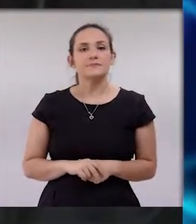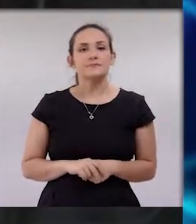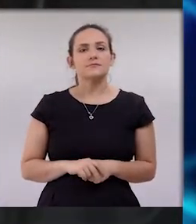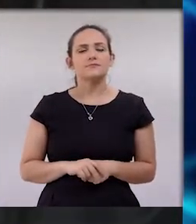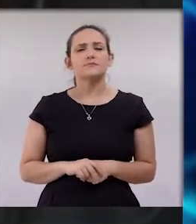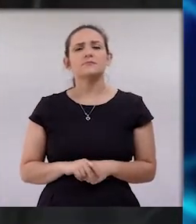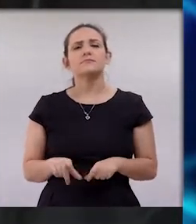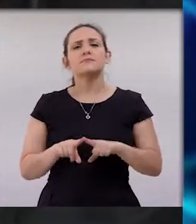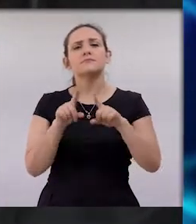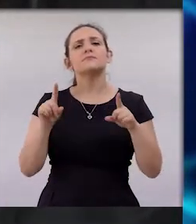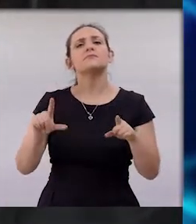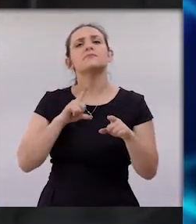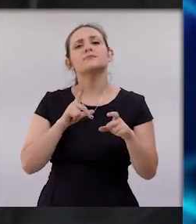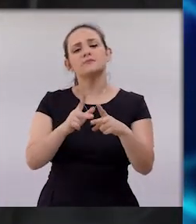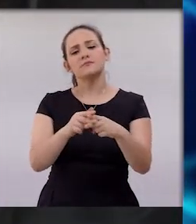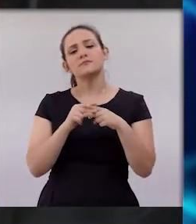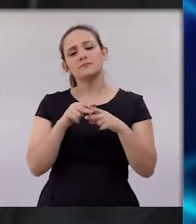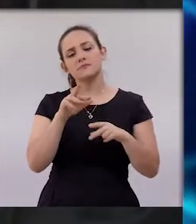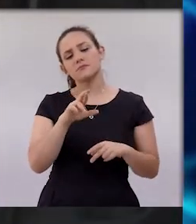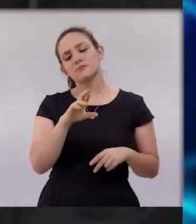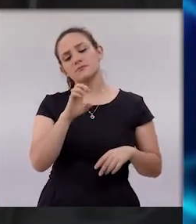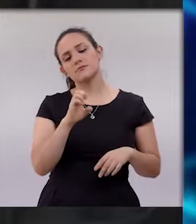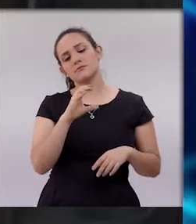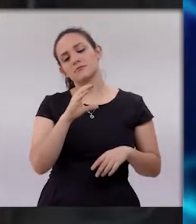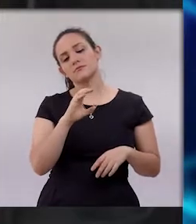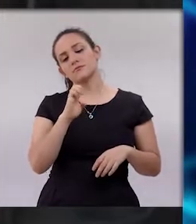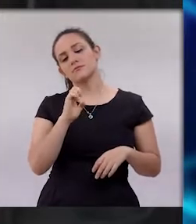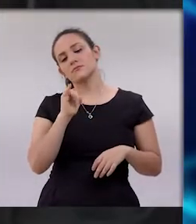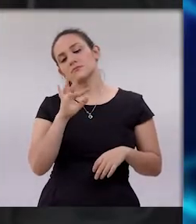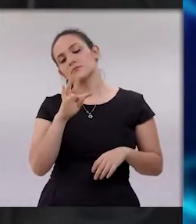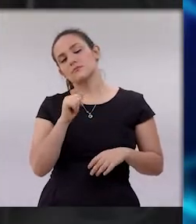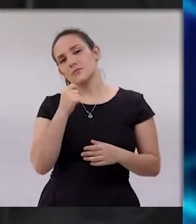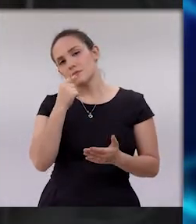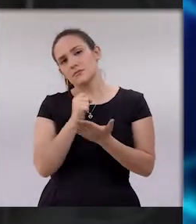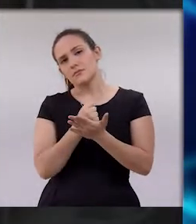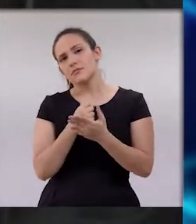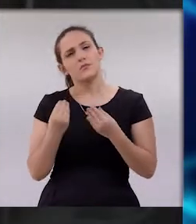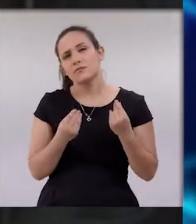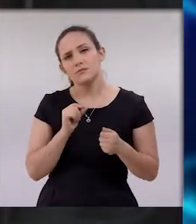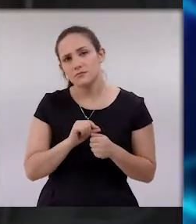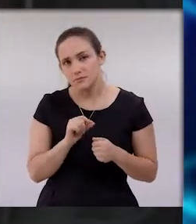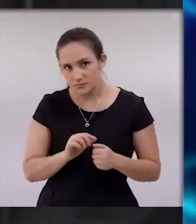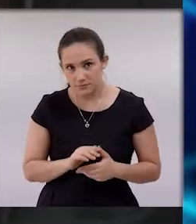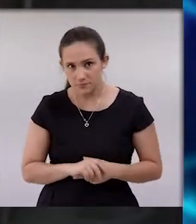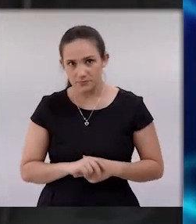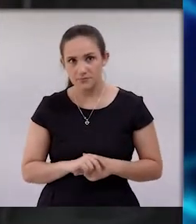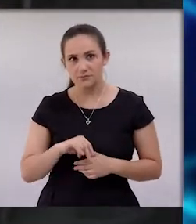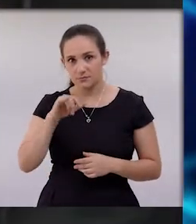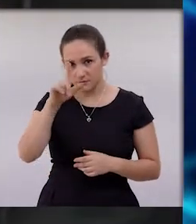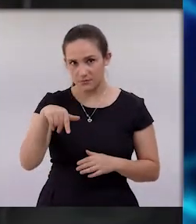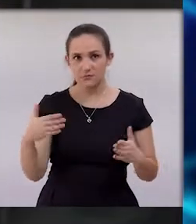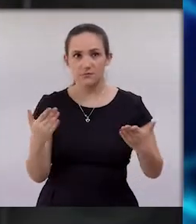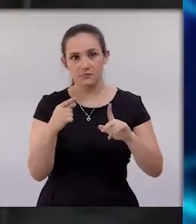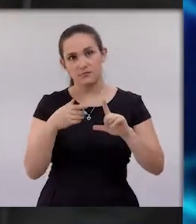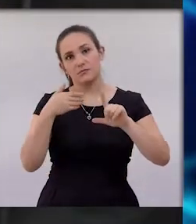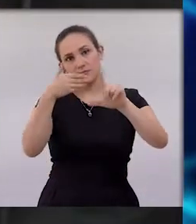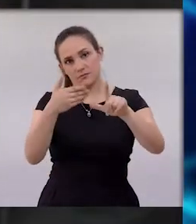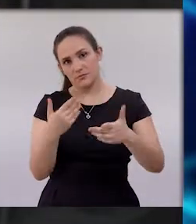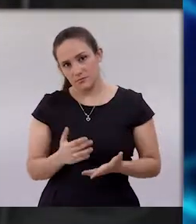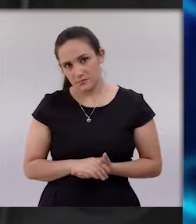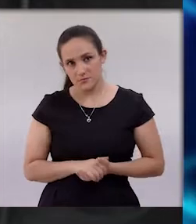E as receitas médicas, né, que todo mundo tem essa preocupação, né? Como que vai funcionar no caso da